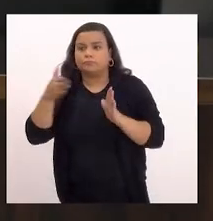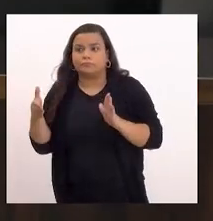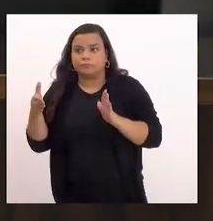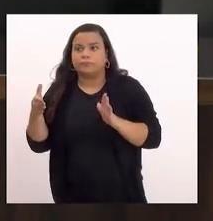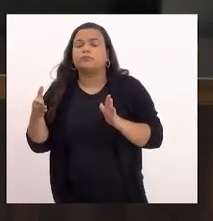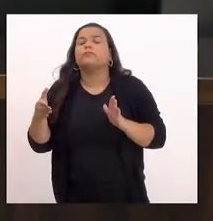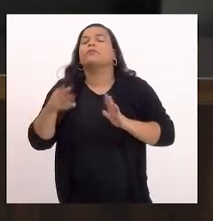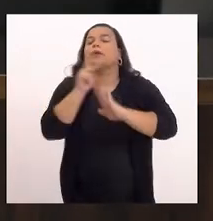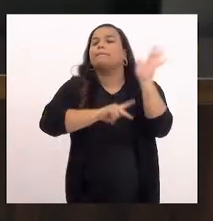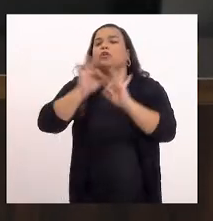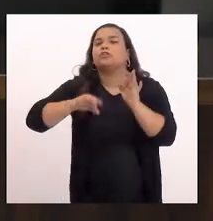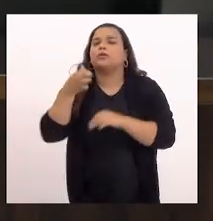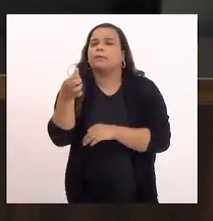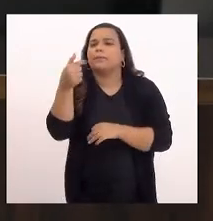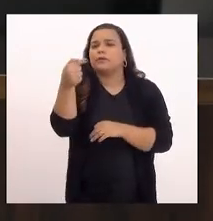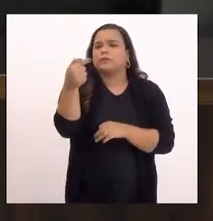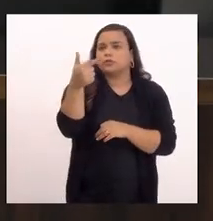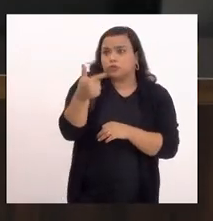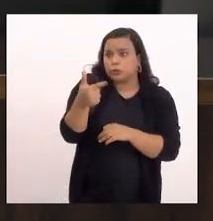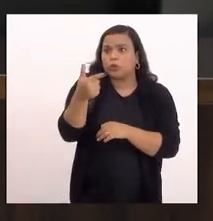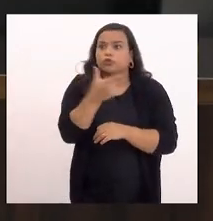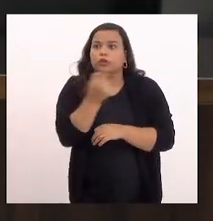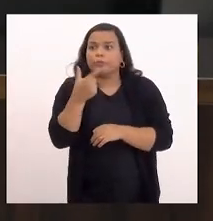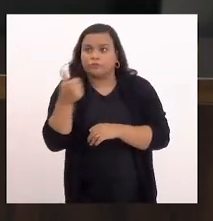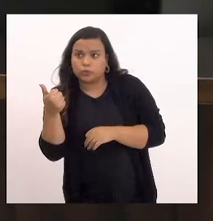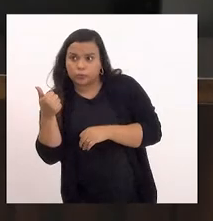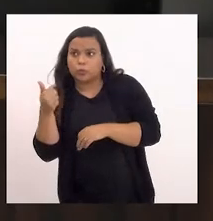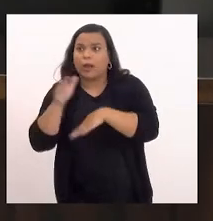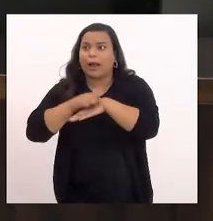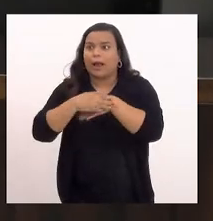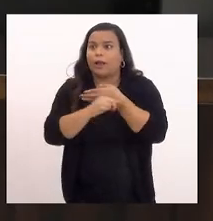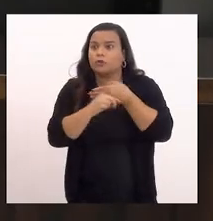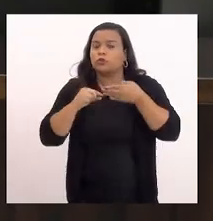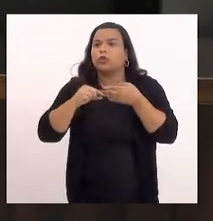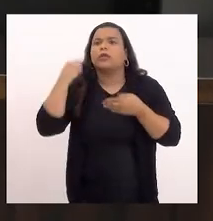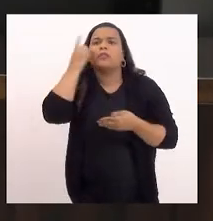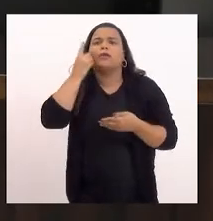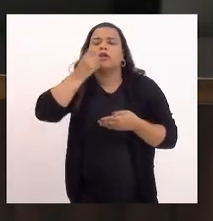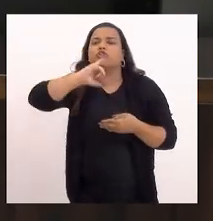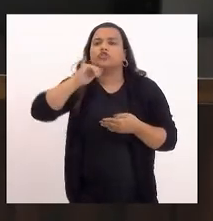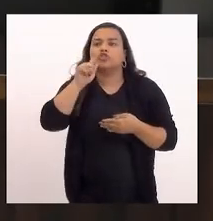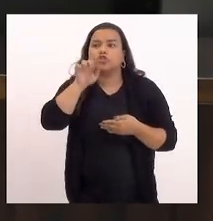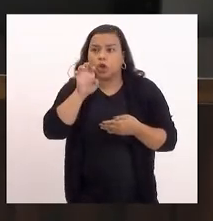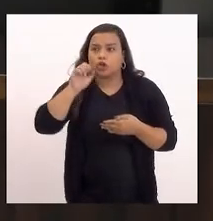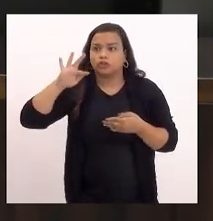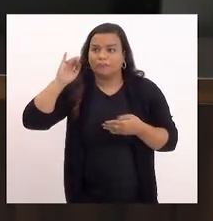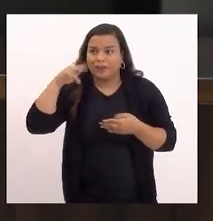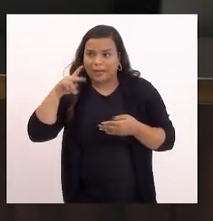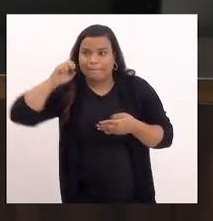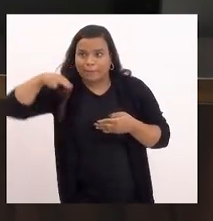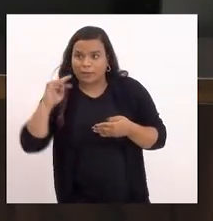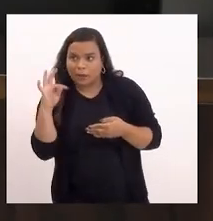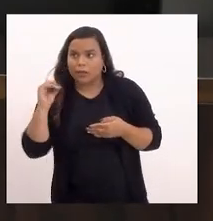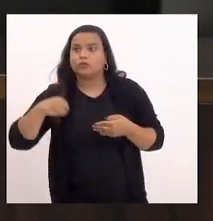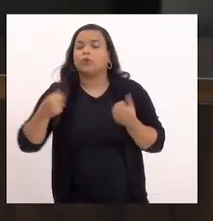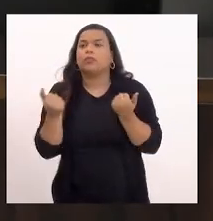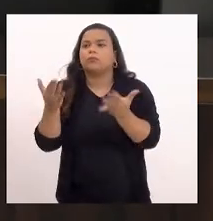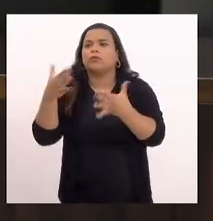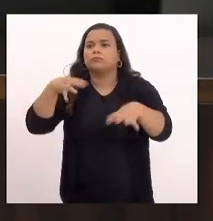Projeto de resolução 672-2021, de autoria do deputado Jorge Felipe Neto, concede medalha tiradente respectivo diploma